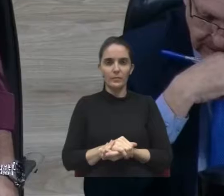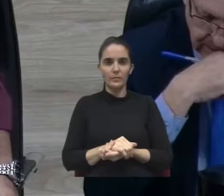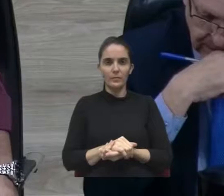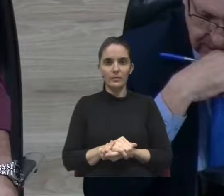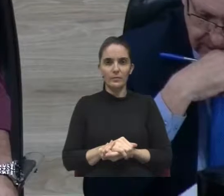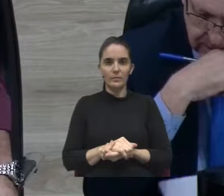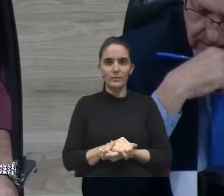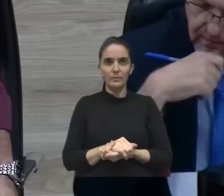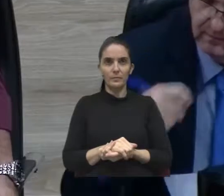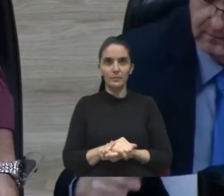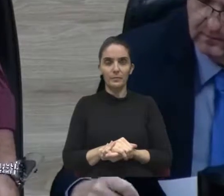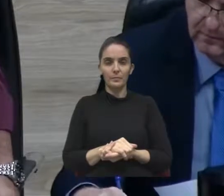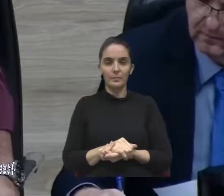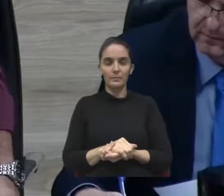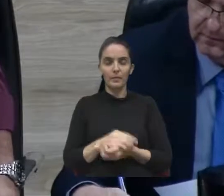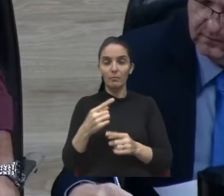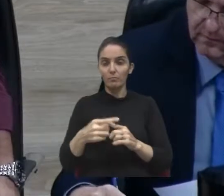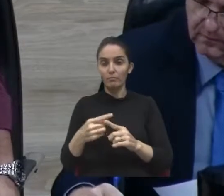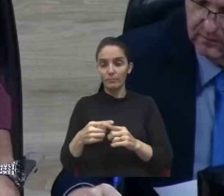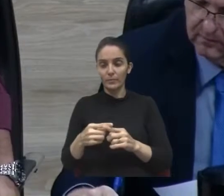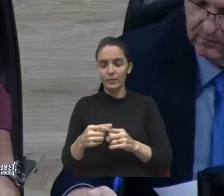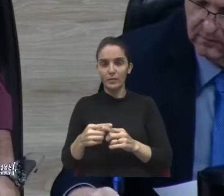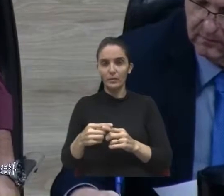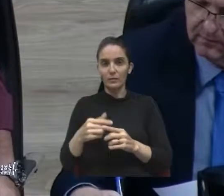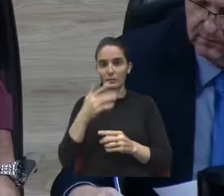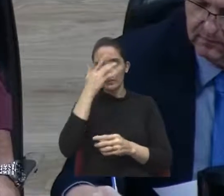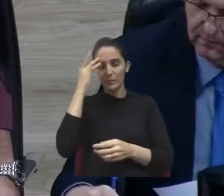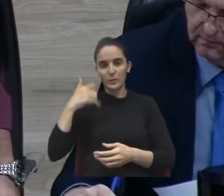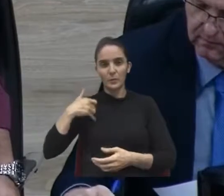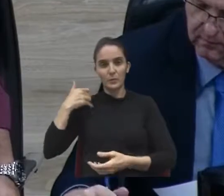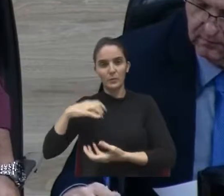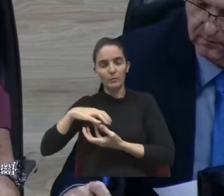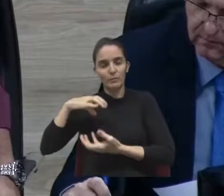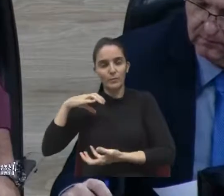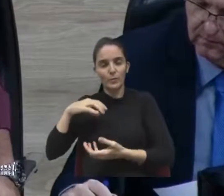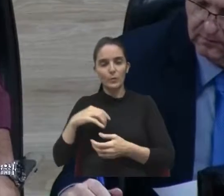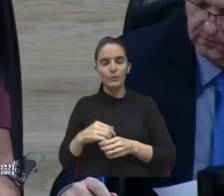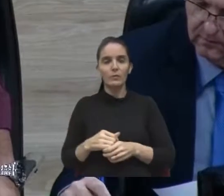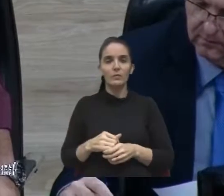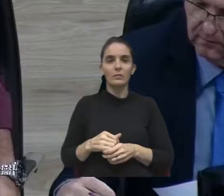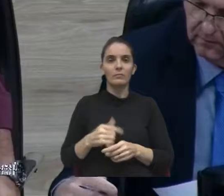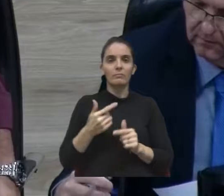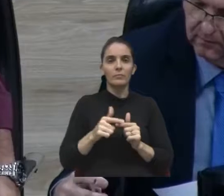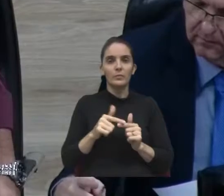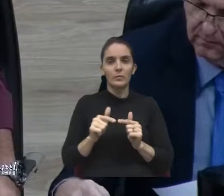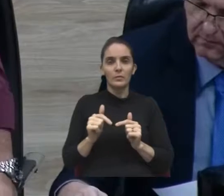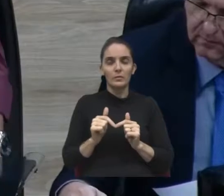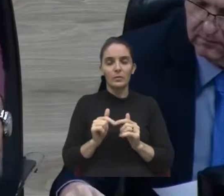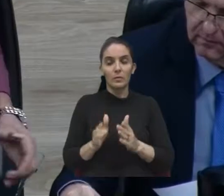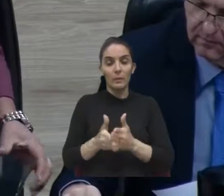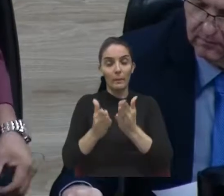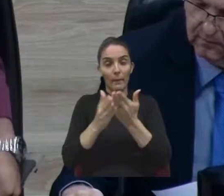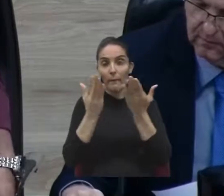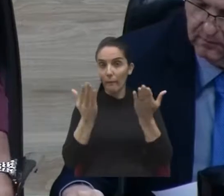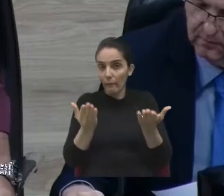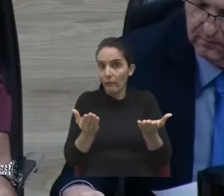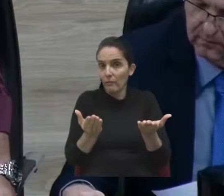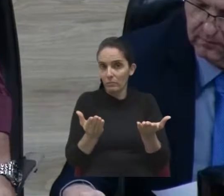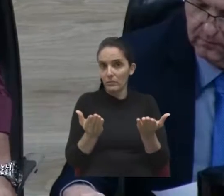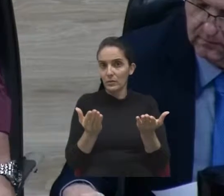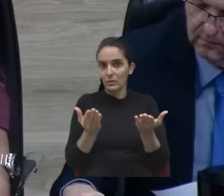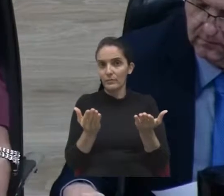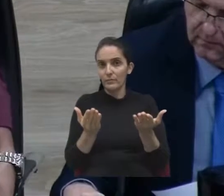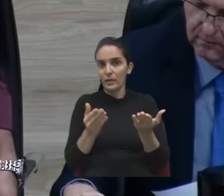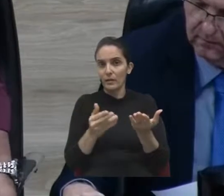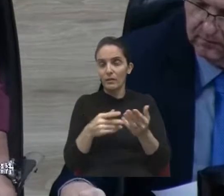tanto emocional como a parte financeira, deixou de comer para dar para algum filho, deixou de ter muitas coisas para